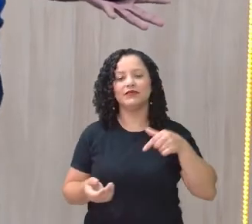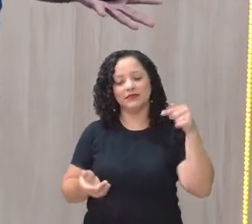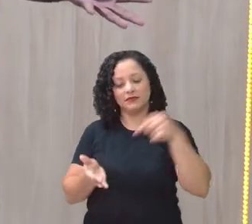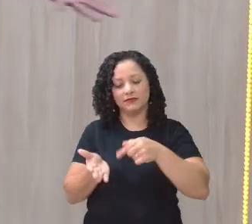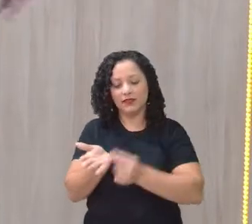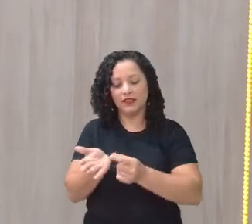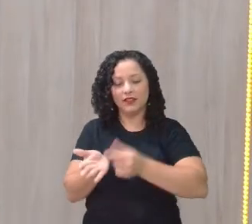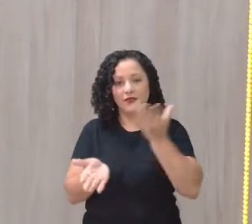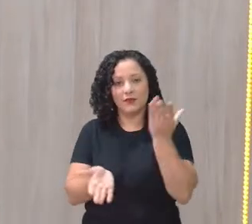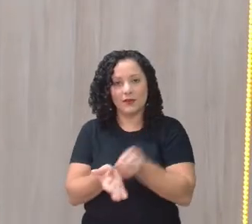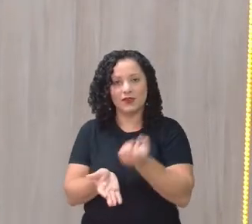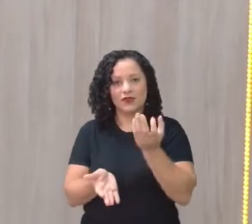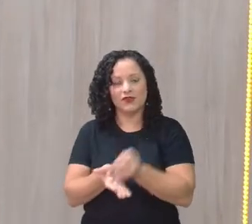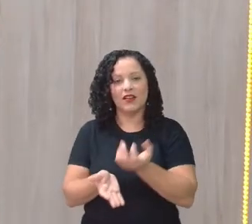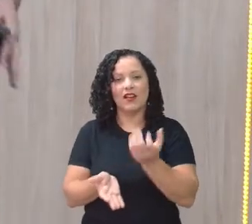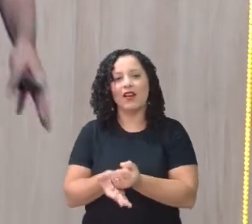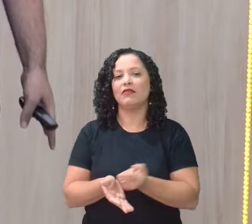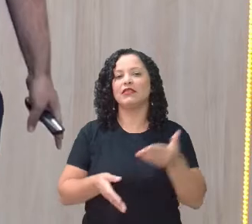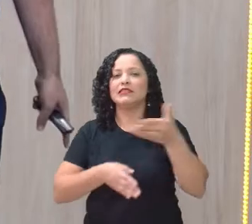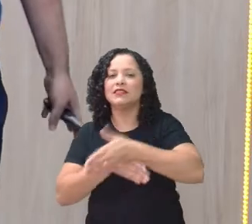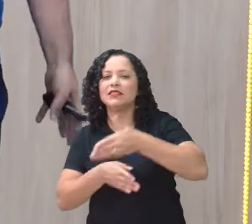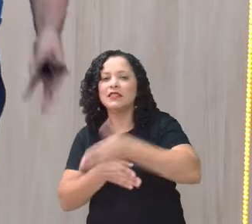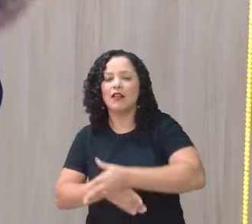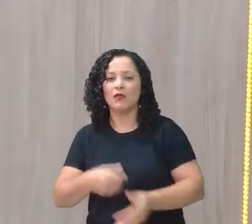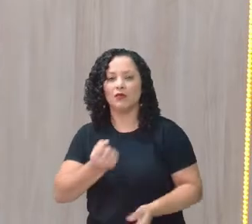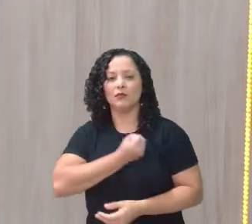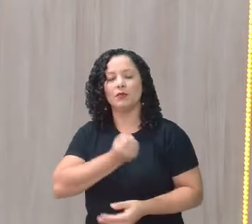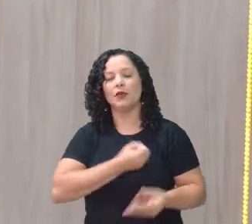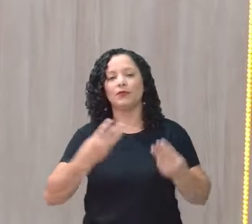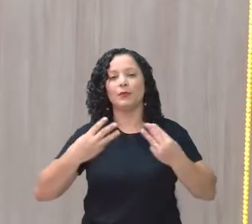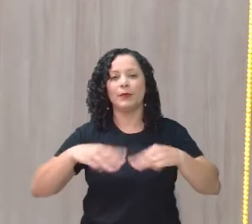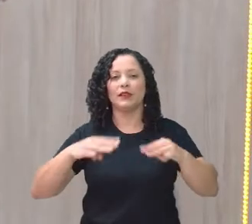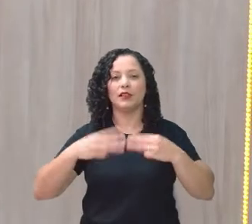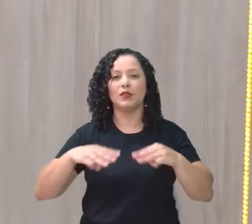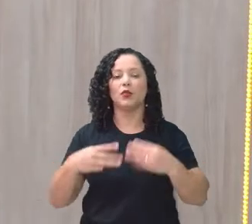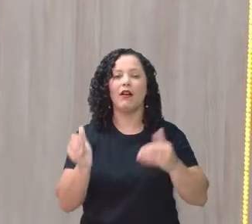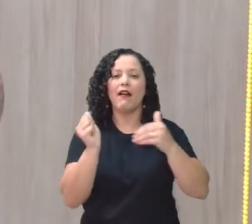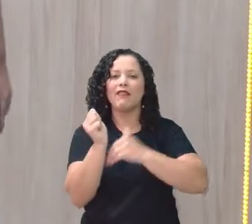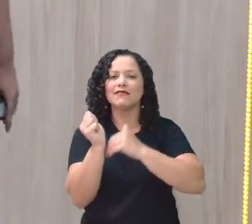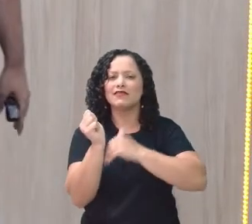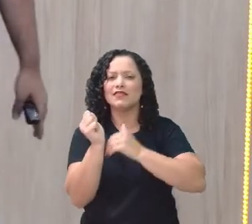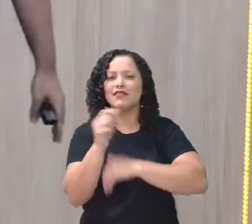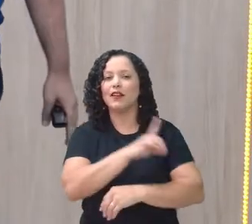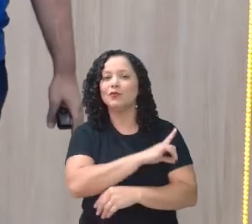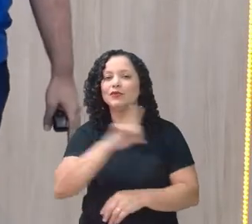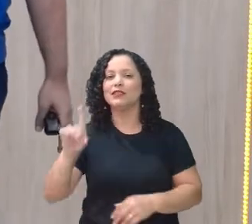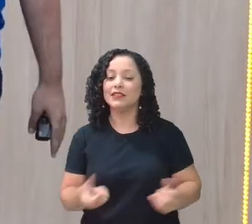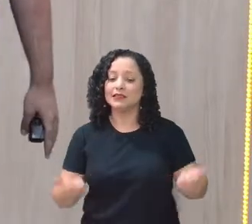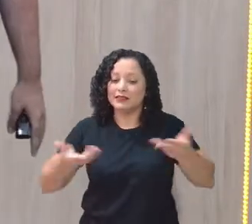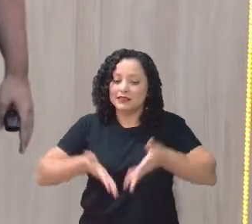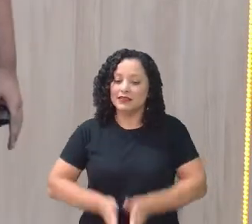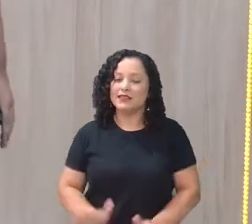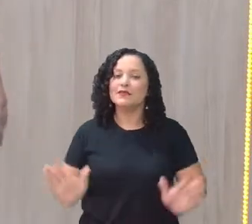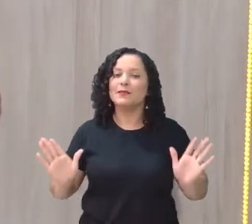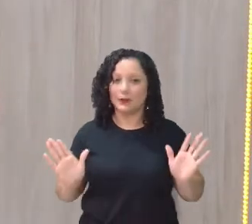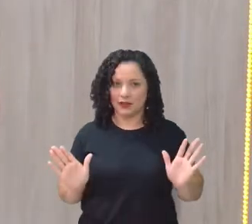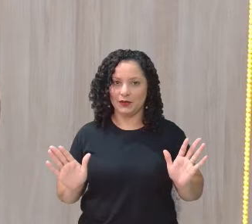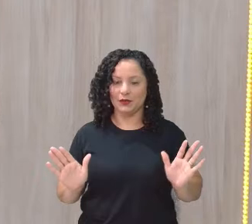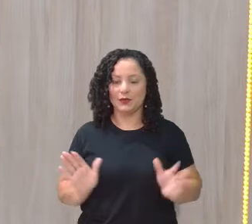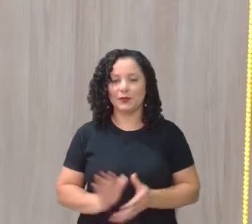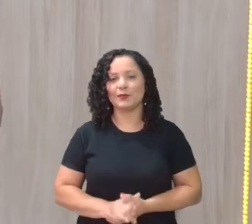Educa Recife, vai fazer o login, que é a sua matrícula. A senha vai ser lá a sua data de nascimento, né?